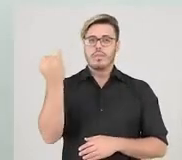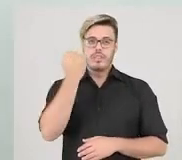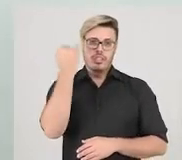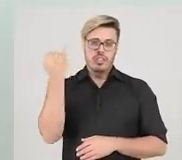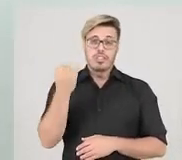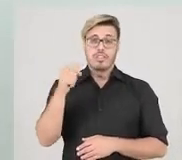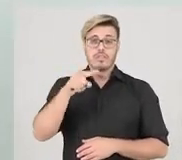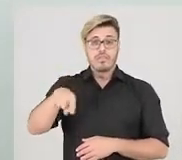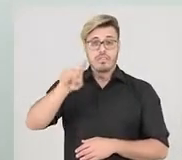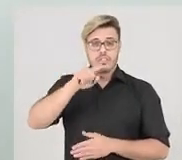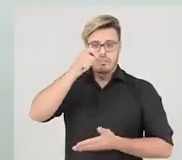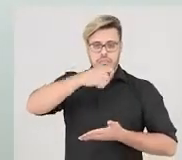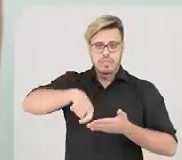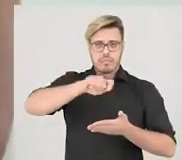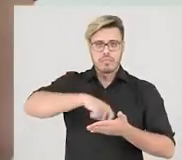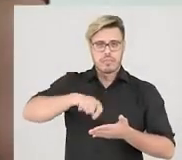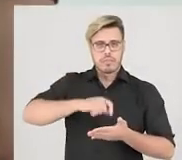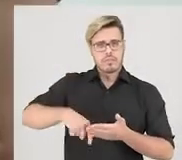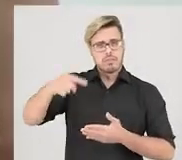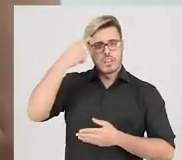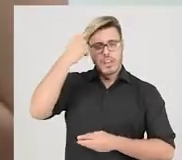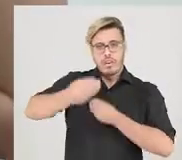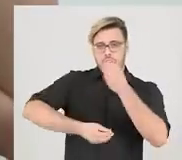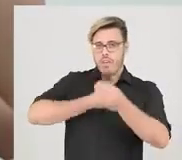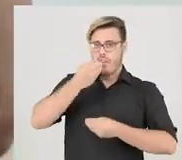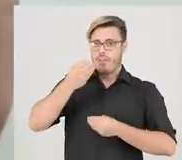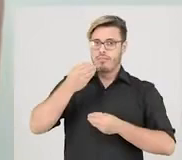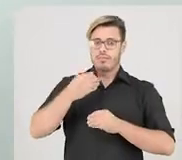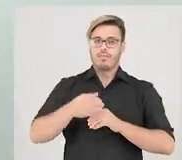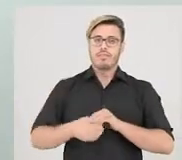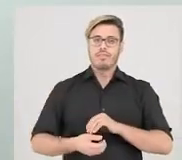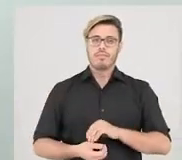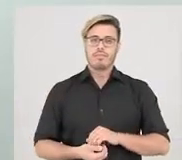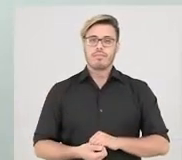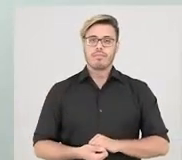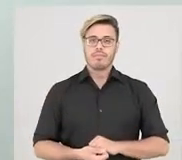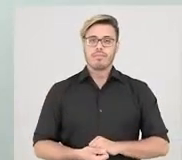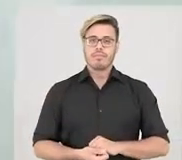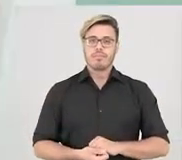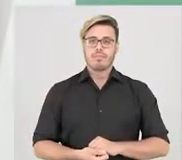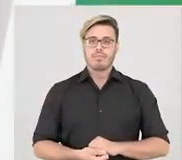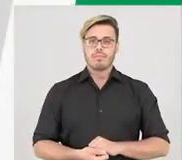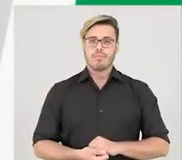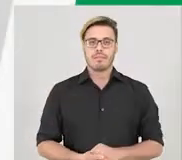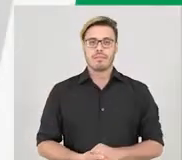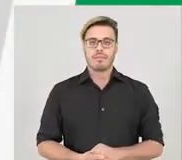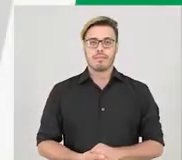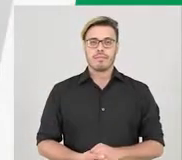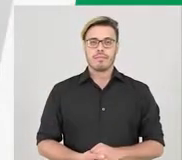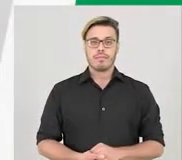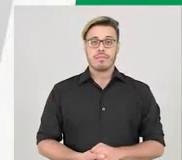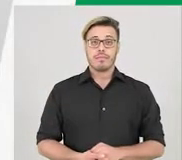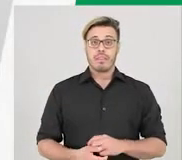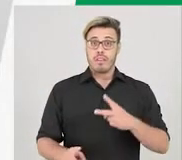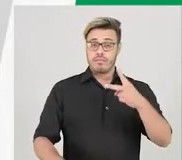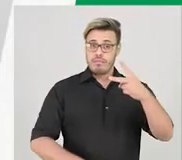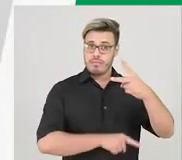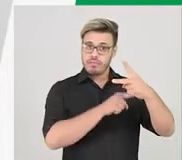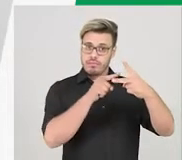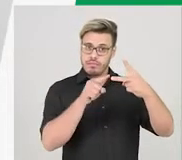trabalho pedagógico. O segundo nível, após a avaliação das áreas fortes e fracas do